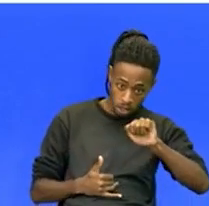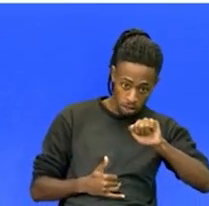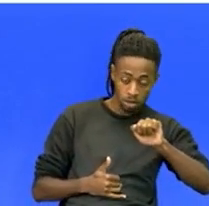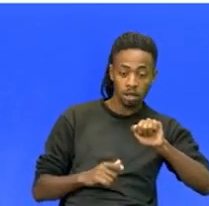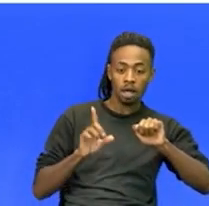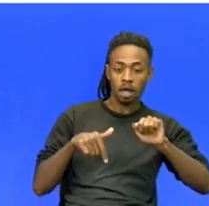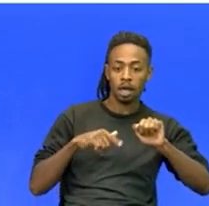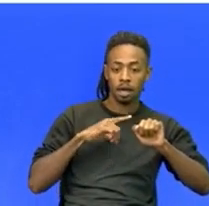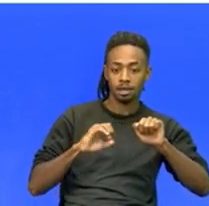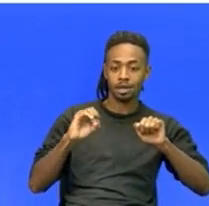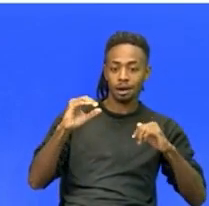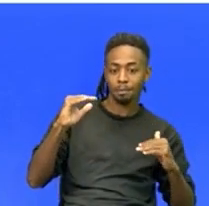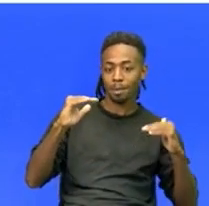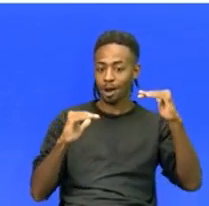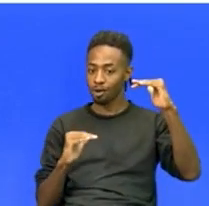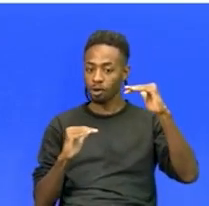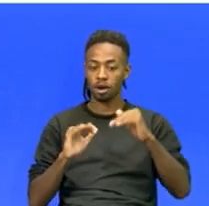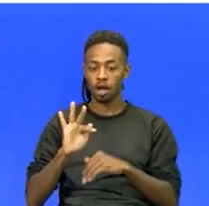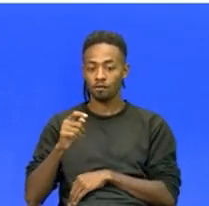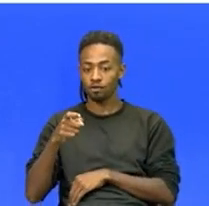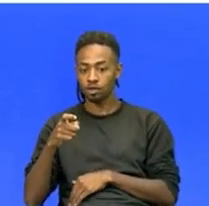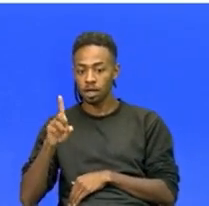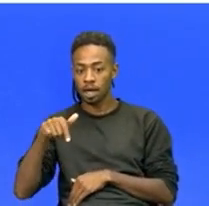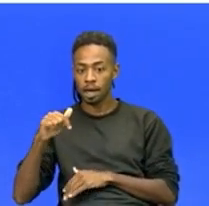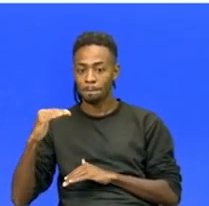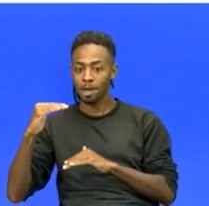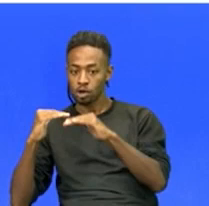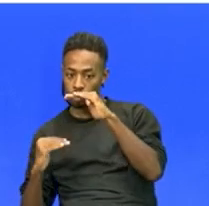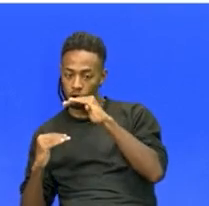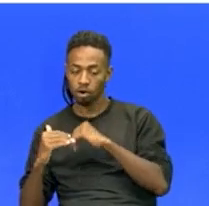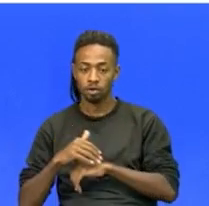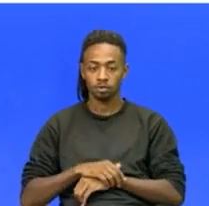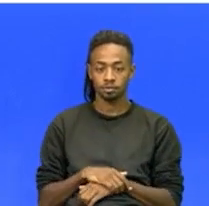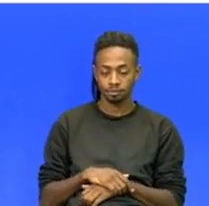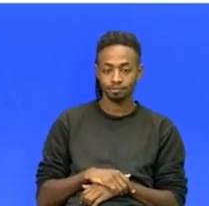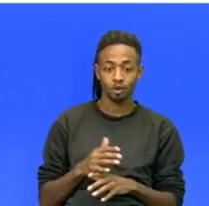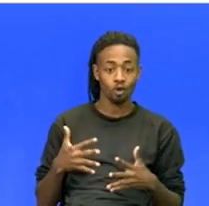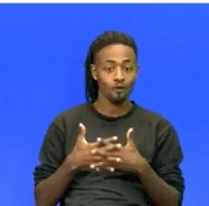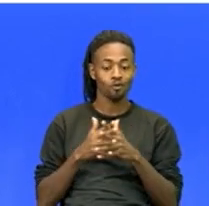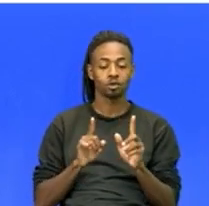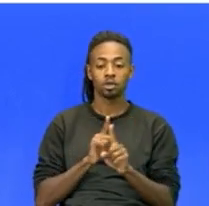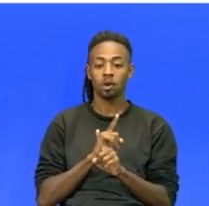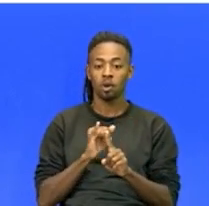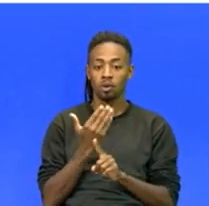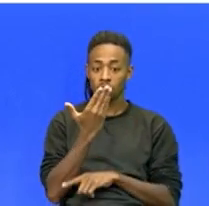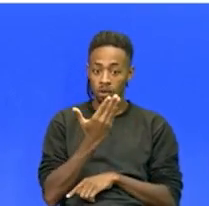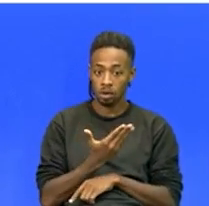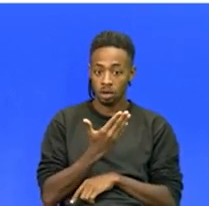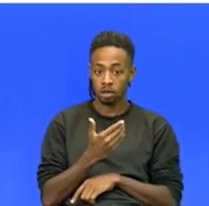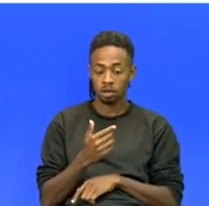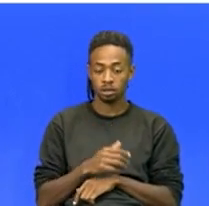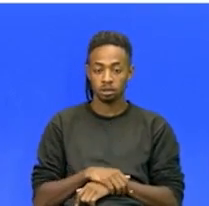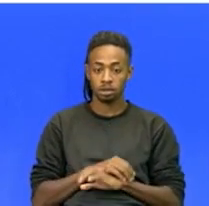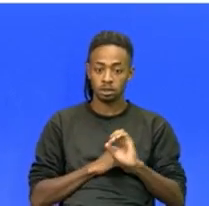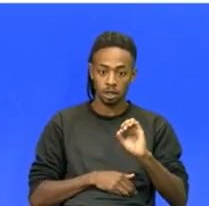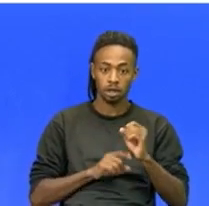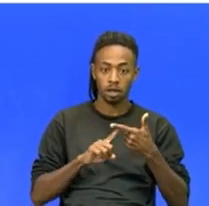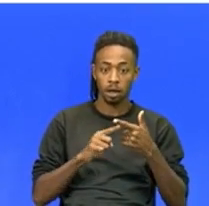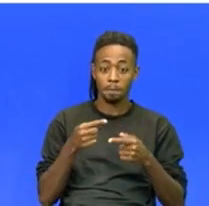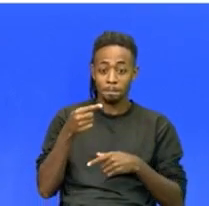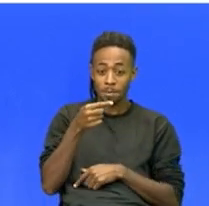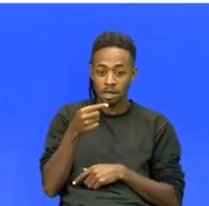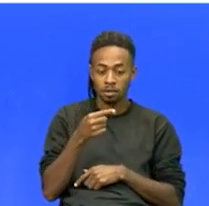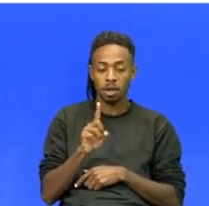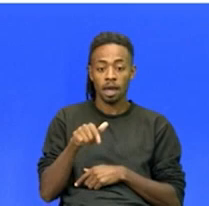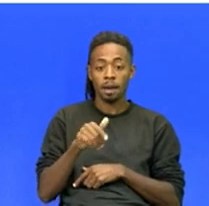zero e f de x menor, ele vai ser o máximo local. Então não confundam esse ser menor que zero como mínimo. Esse aqui